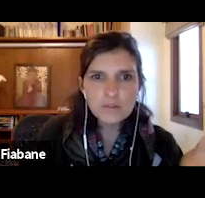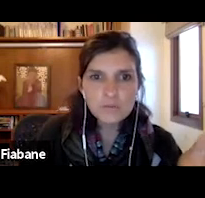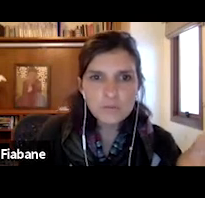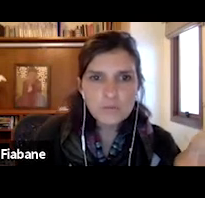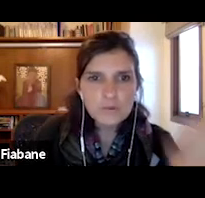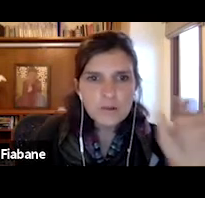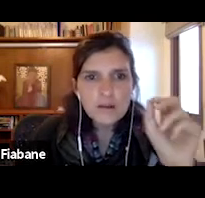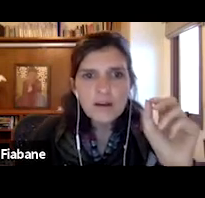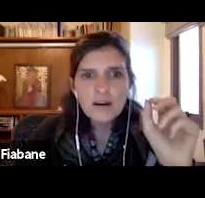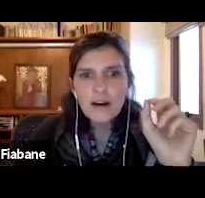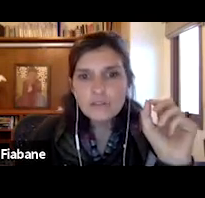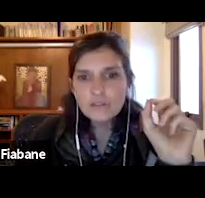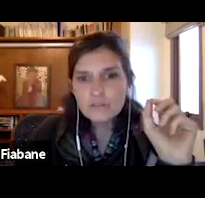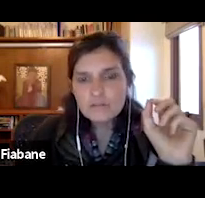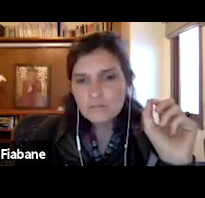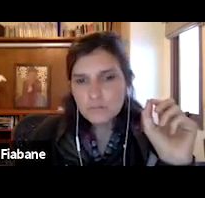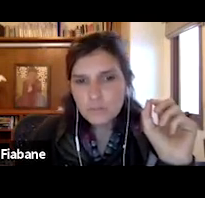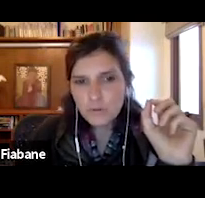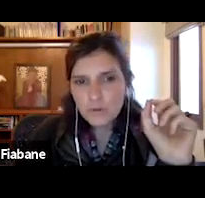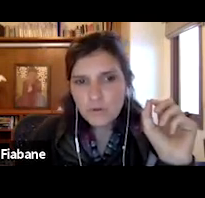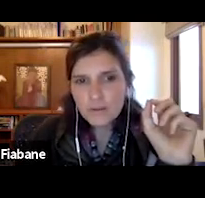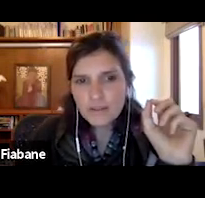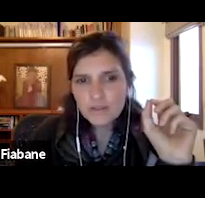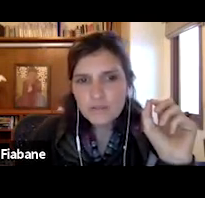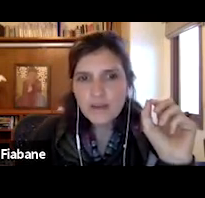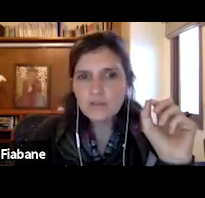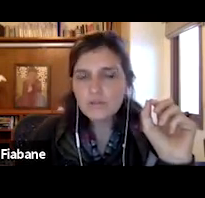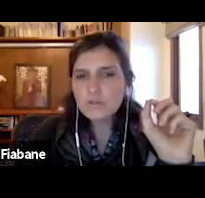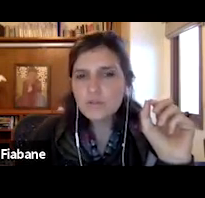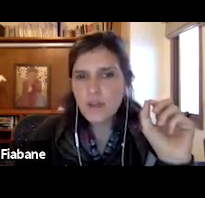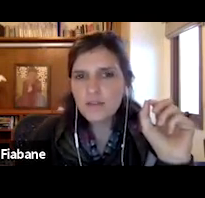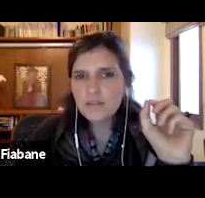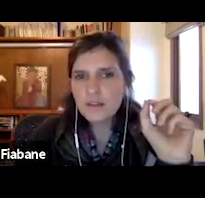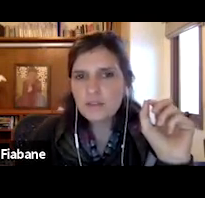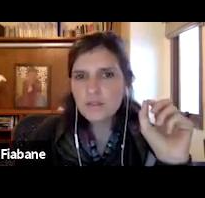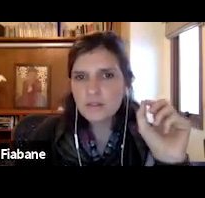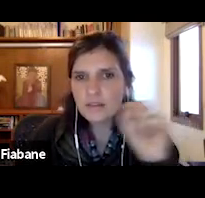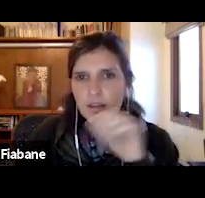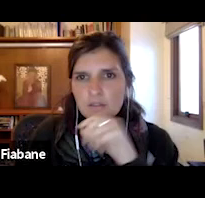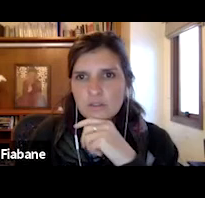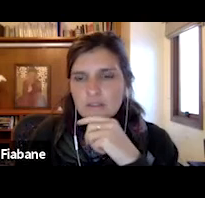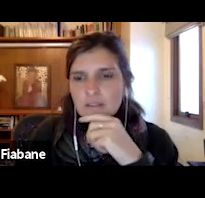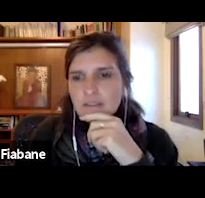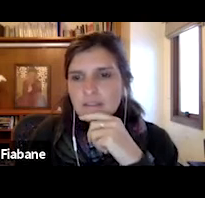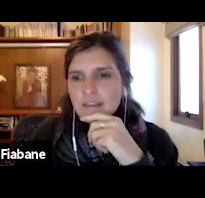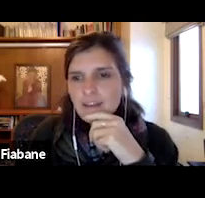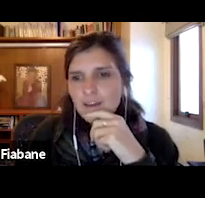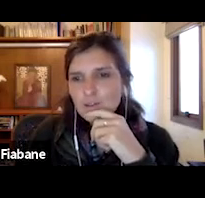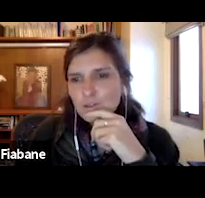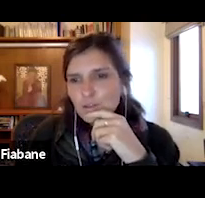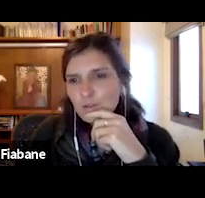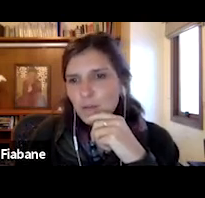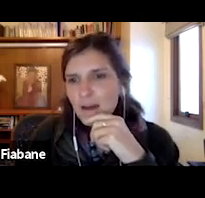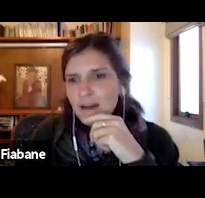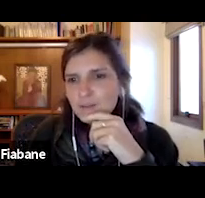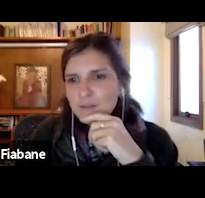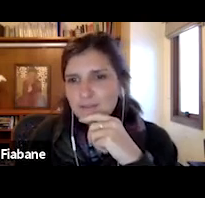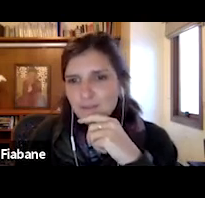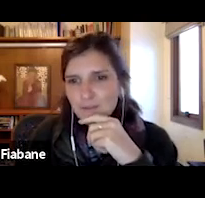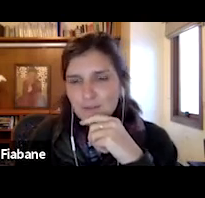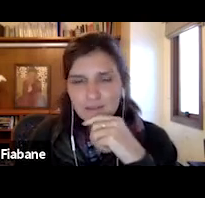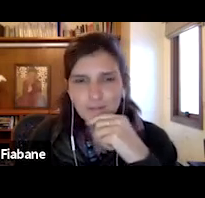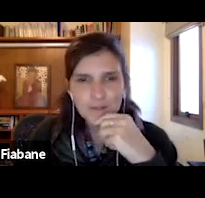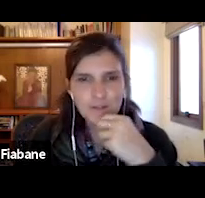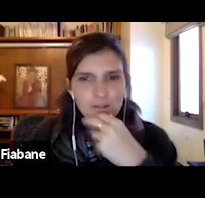um resumo. A gente procurou identificar atores-chave relacionados àquela diretriz. A gente tem um chamado,